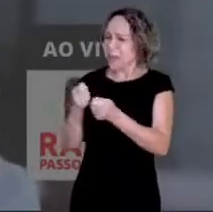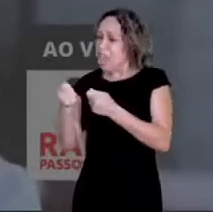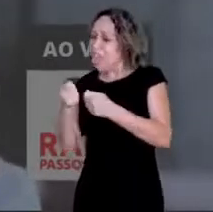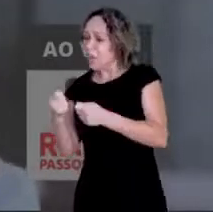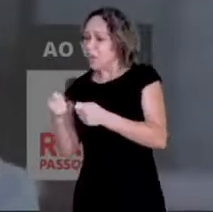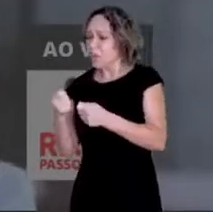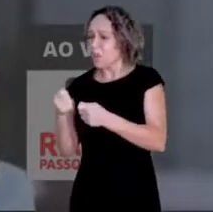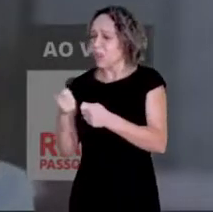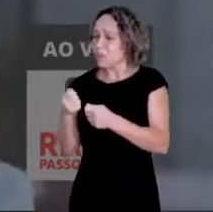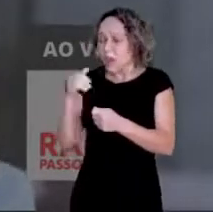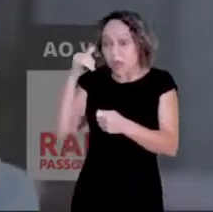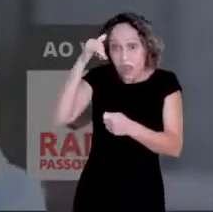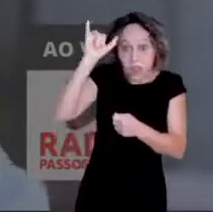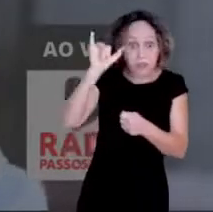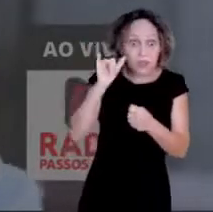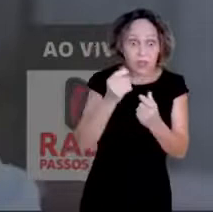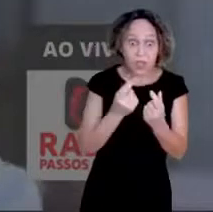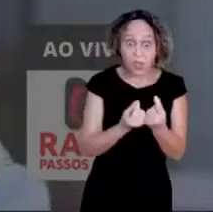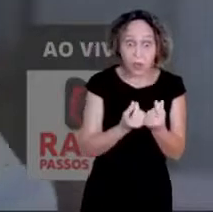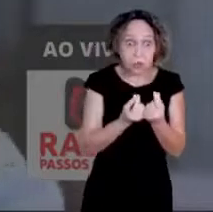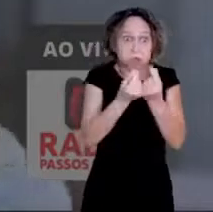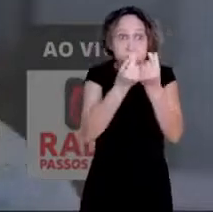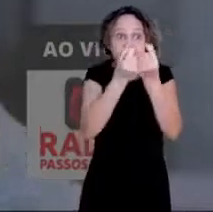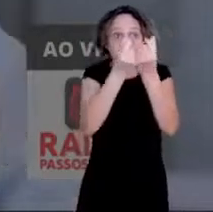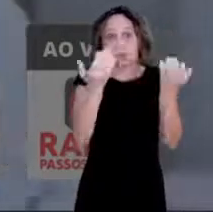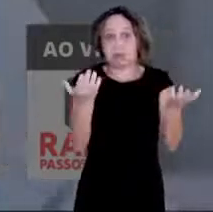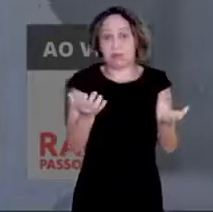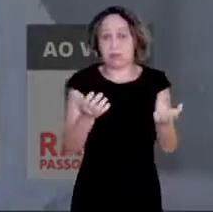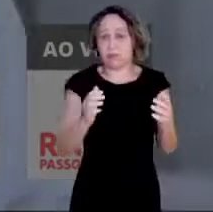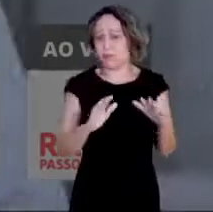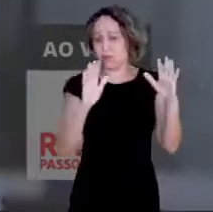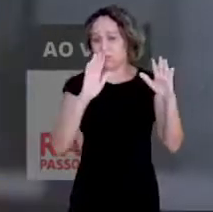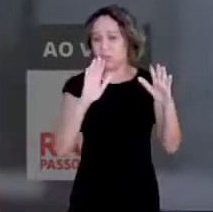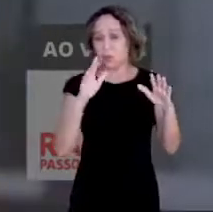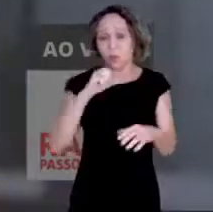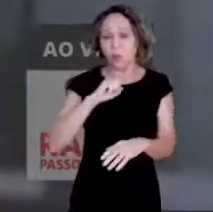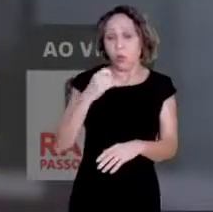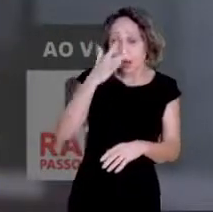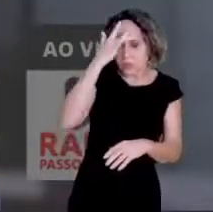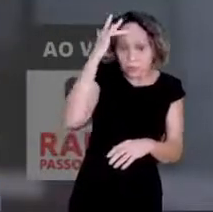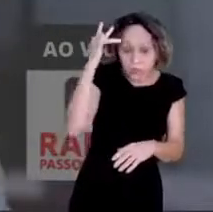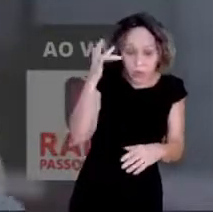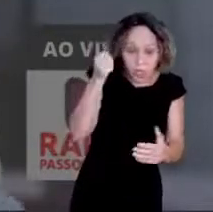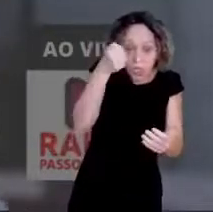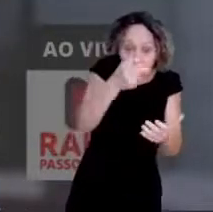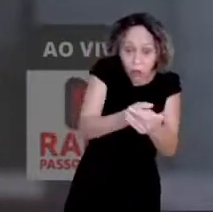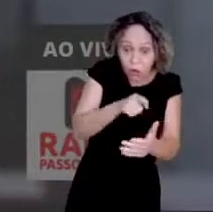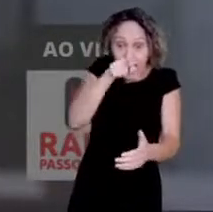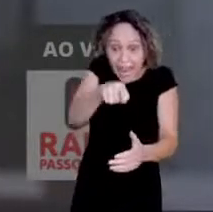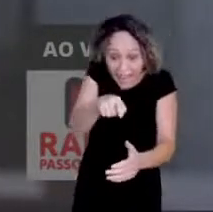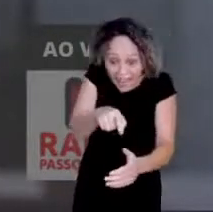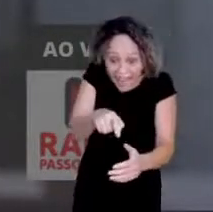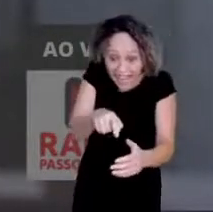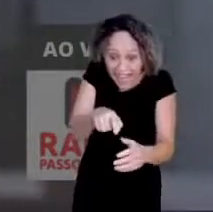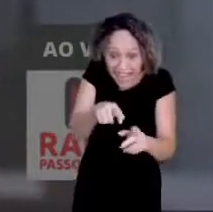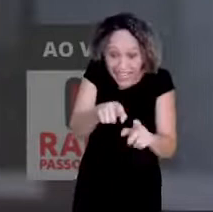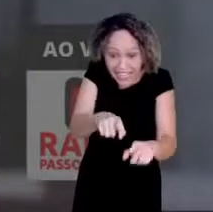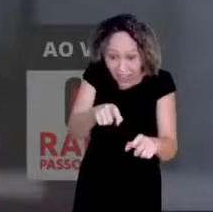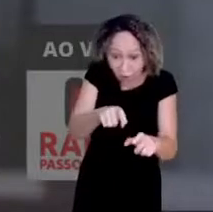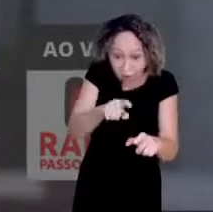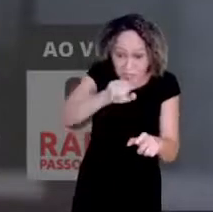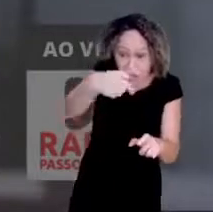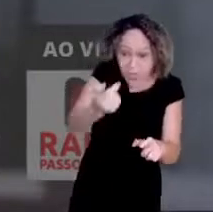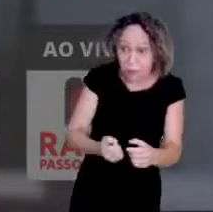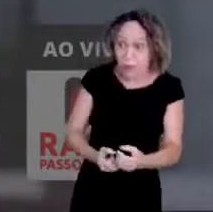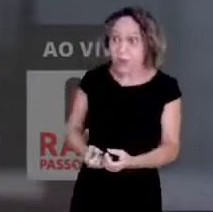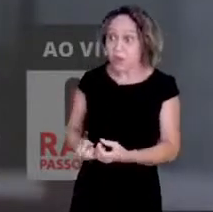inflação, a economia crescia, a gente gerava emprego, mas não gerava emprego intermitente, não gerava esses empregos